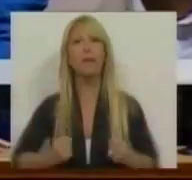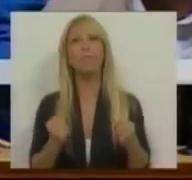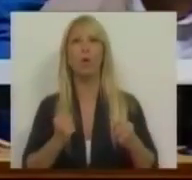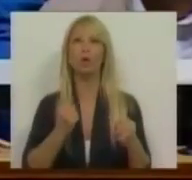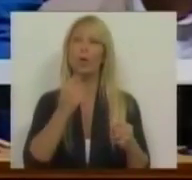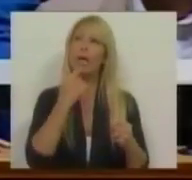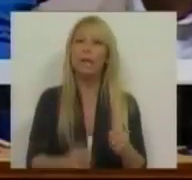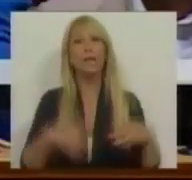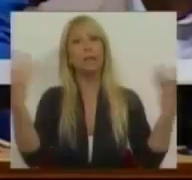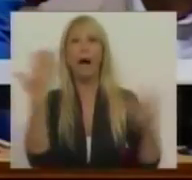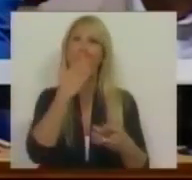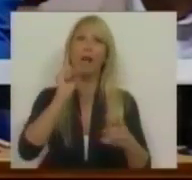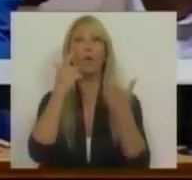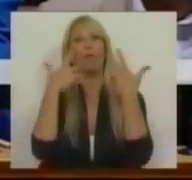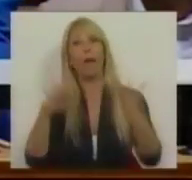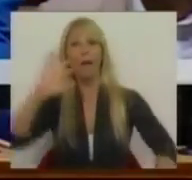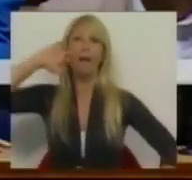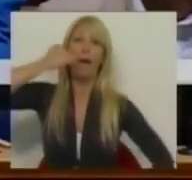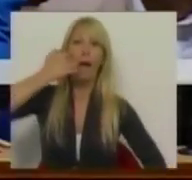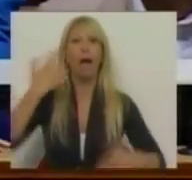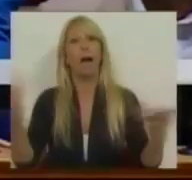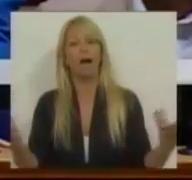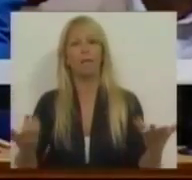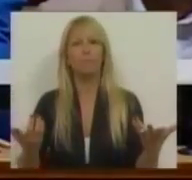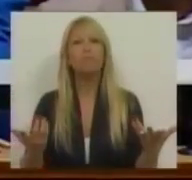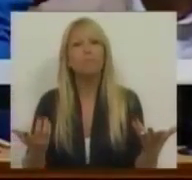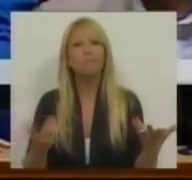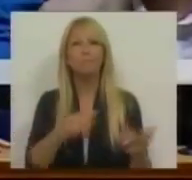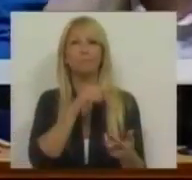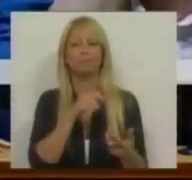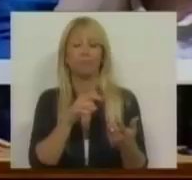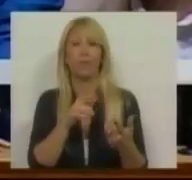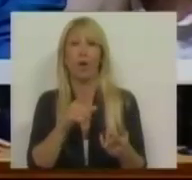como reféns, foi obrigado a ceder. A